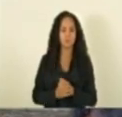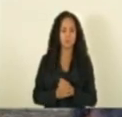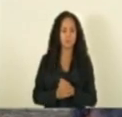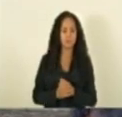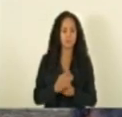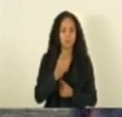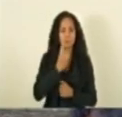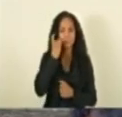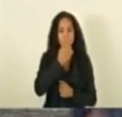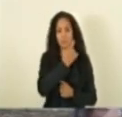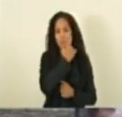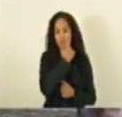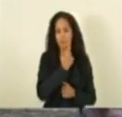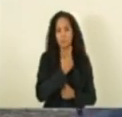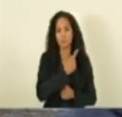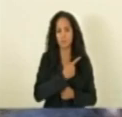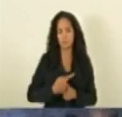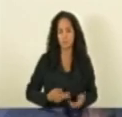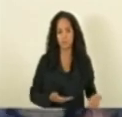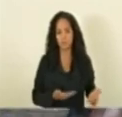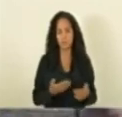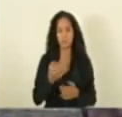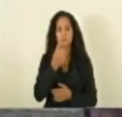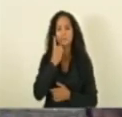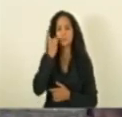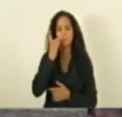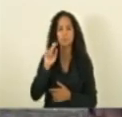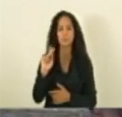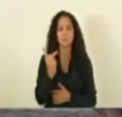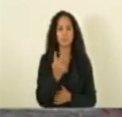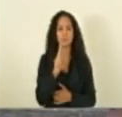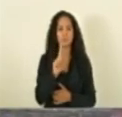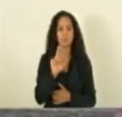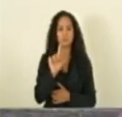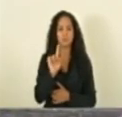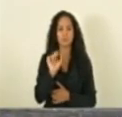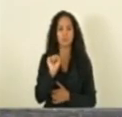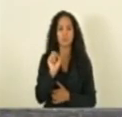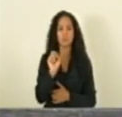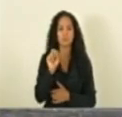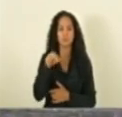Deputado Ari Pagunta presidindo. Como vota o deputado Hudson Leal?